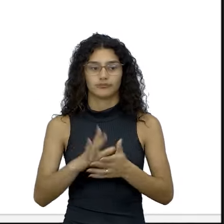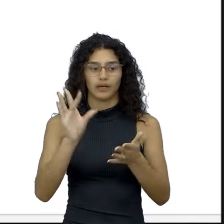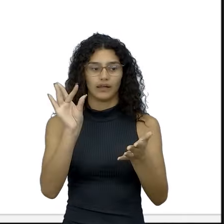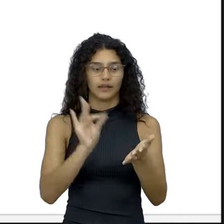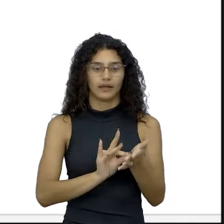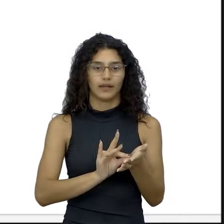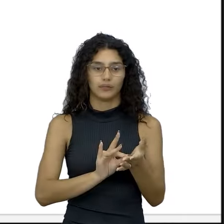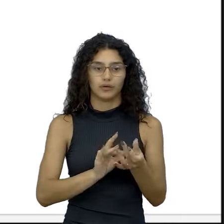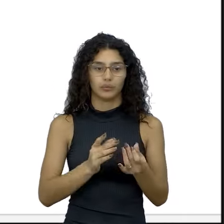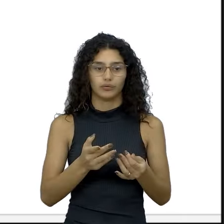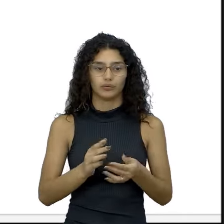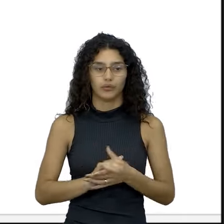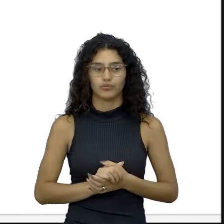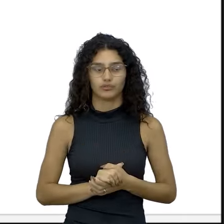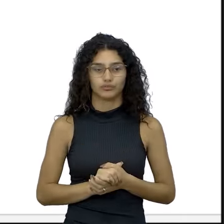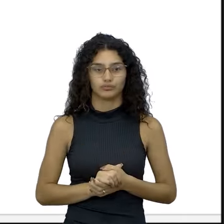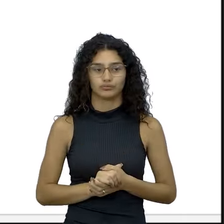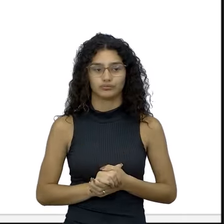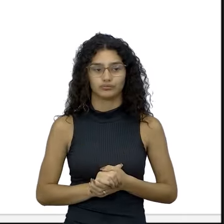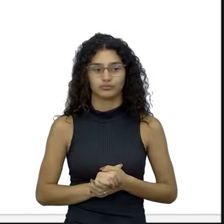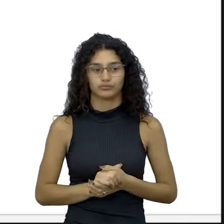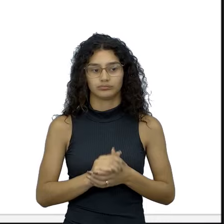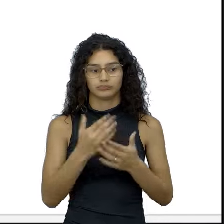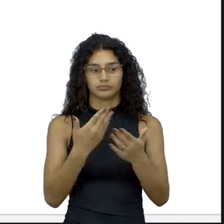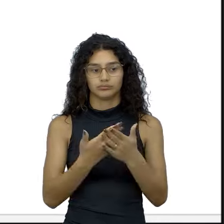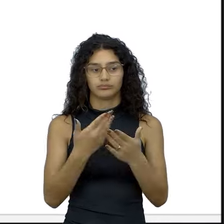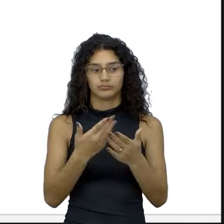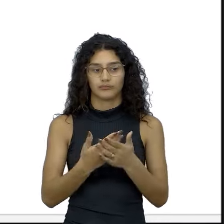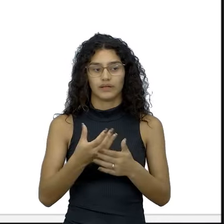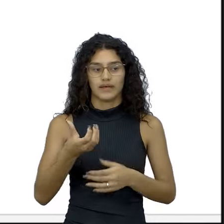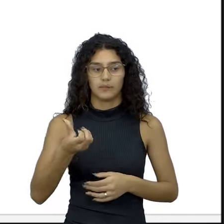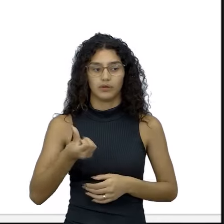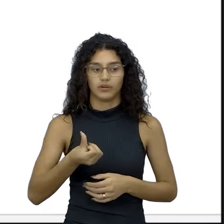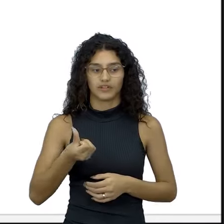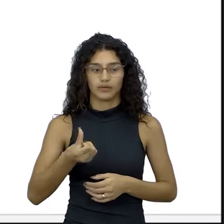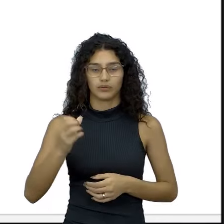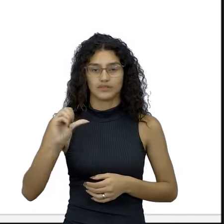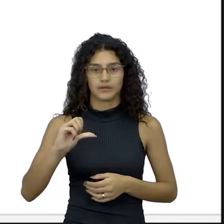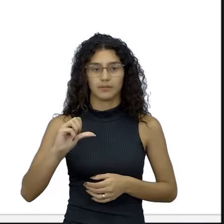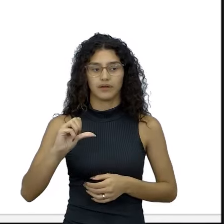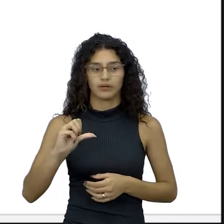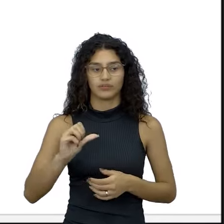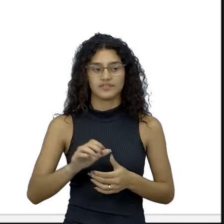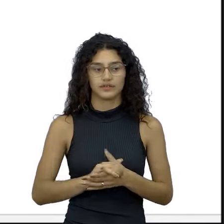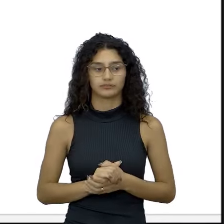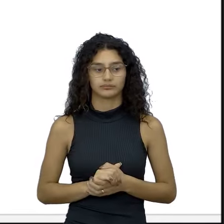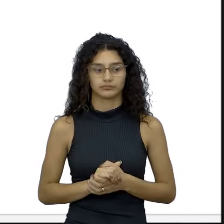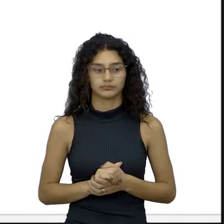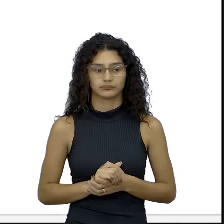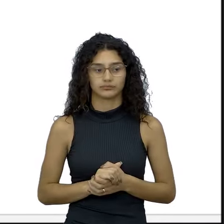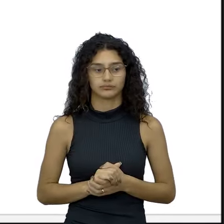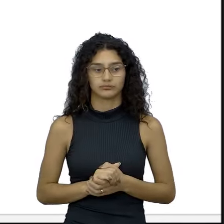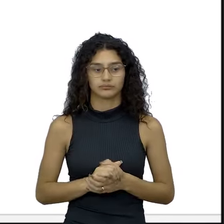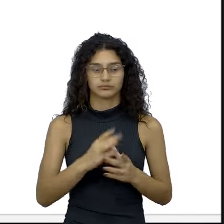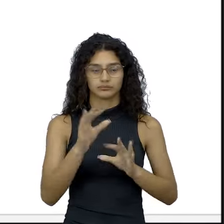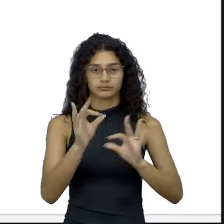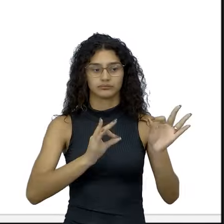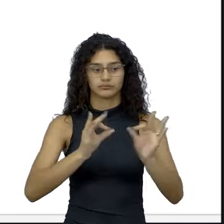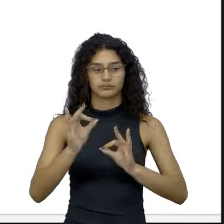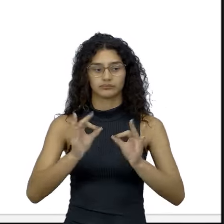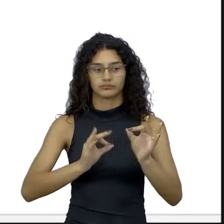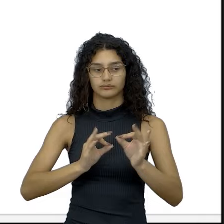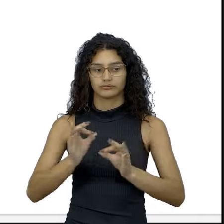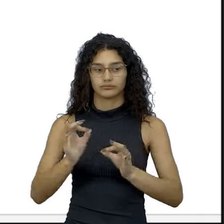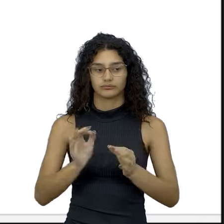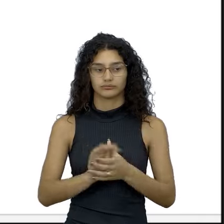fato. Então, vamos observar que a aula 9, ela é acompanhar como as atividades, elas encaminham aí o planejamento,